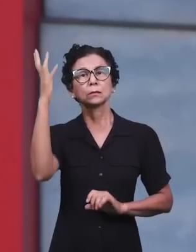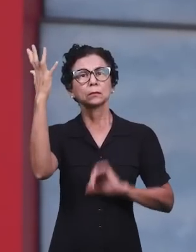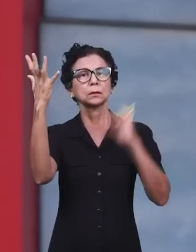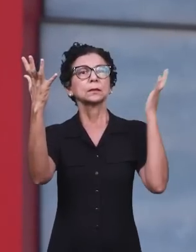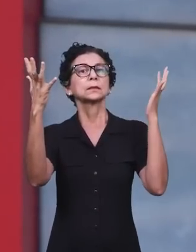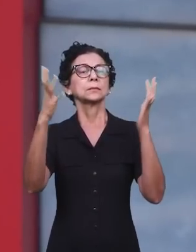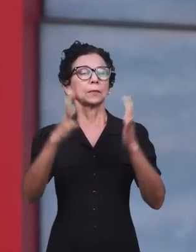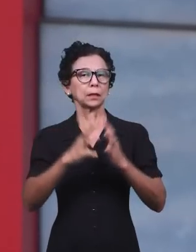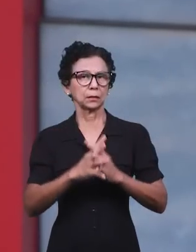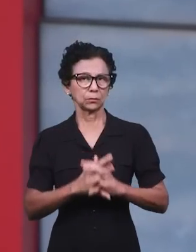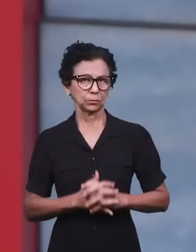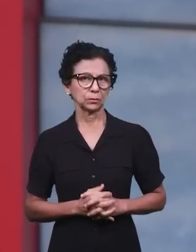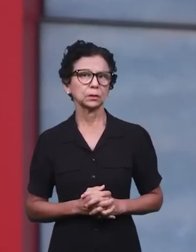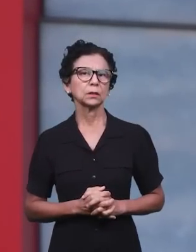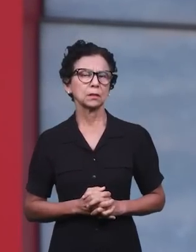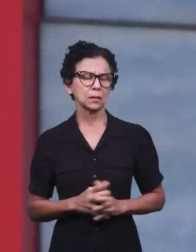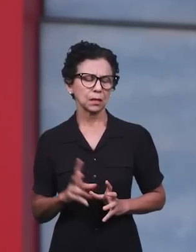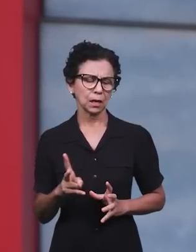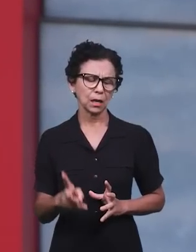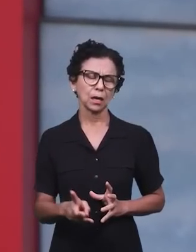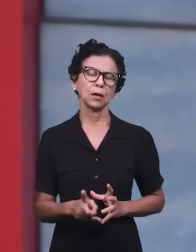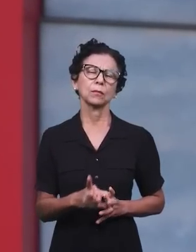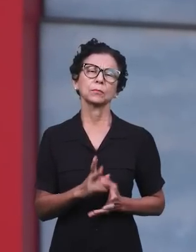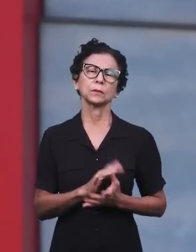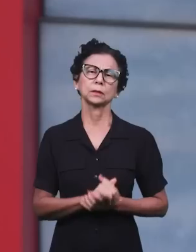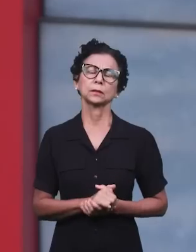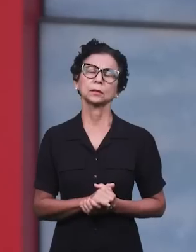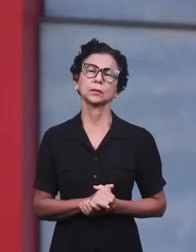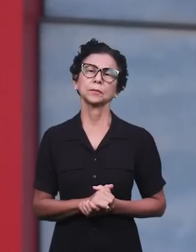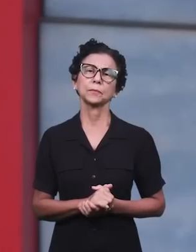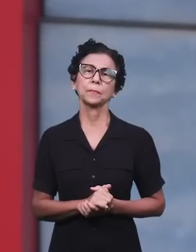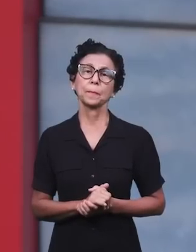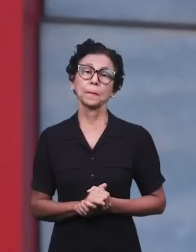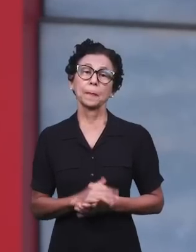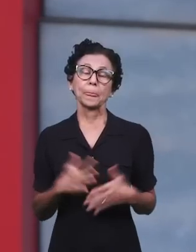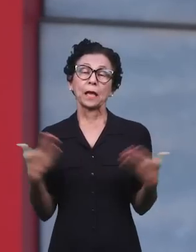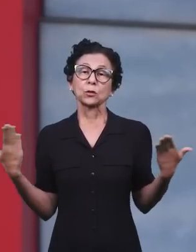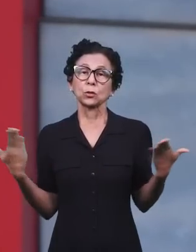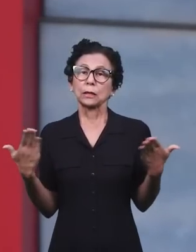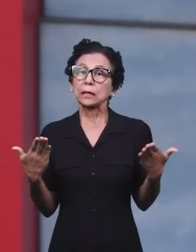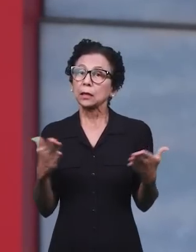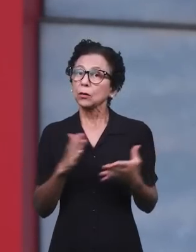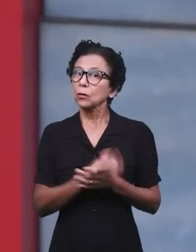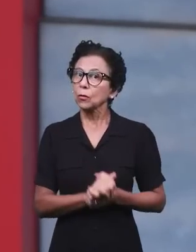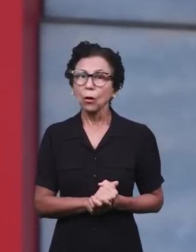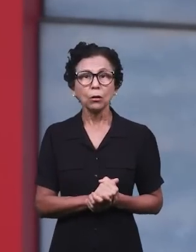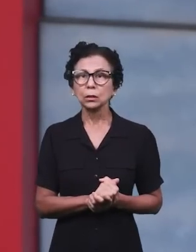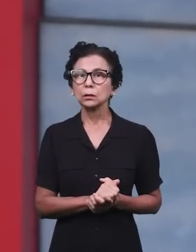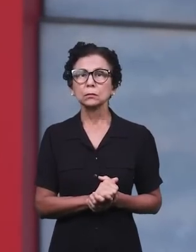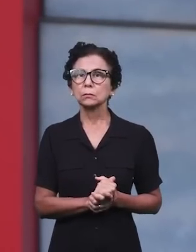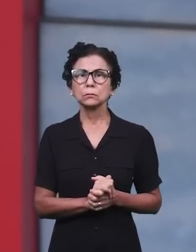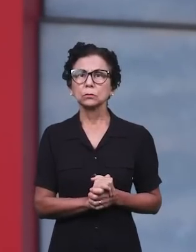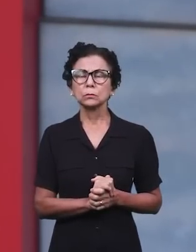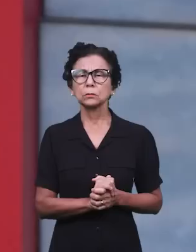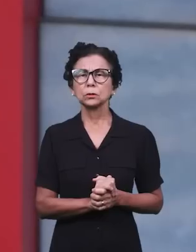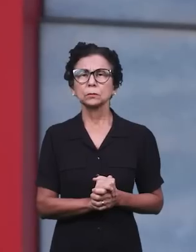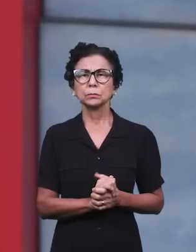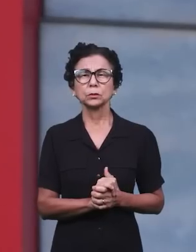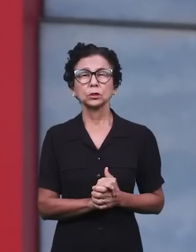forma precipitada em dois aspectos. Uma é que aumentou a intensidade delas. Todo tipo de calamidade